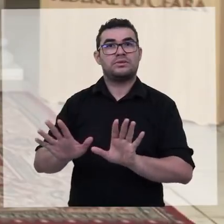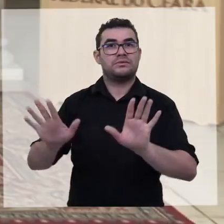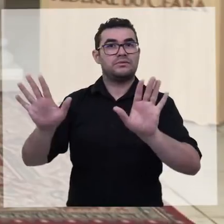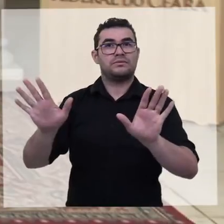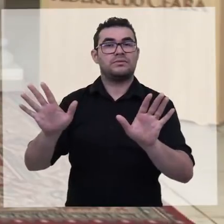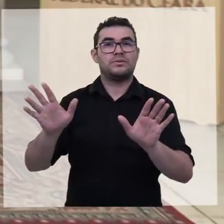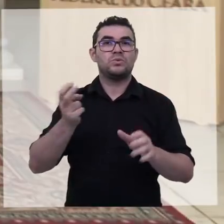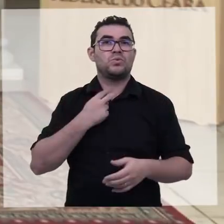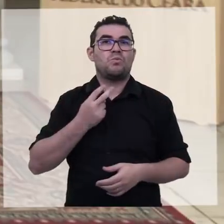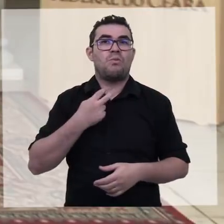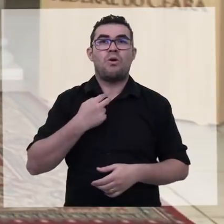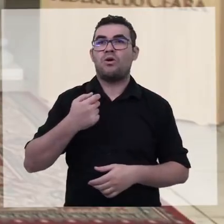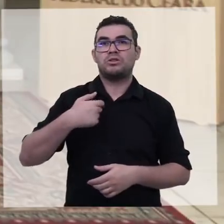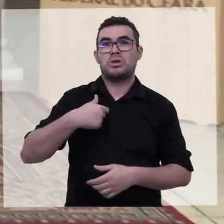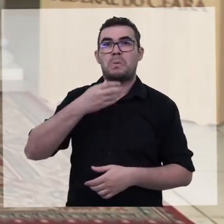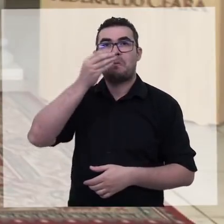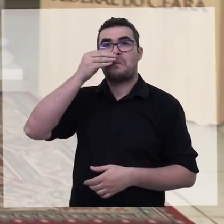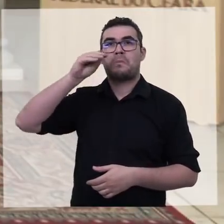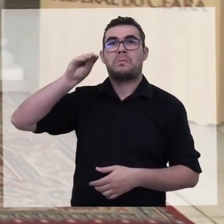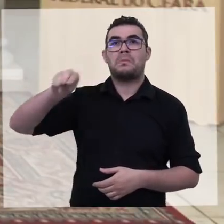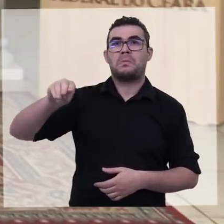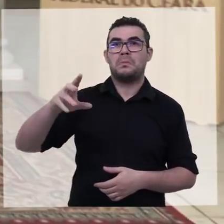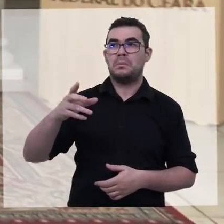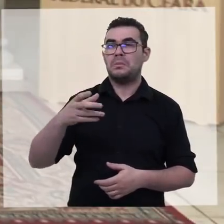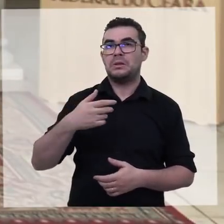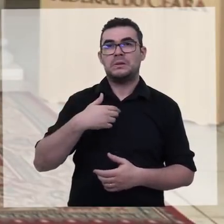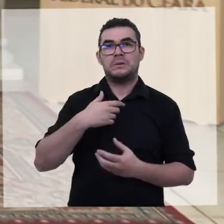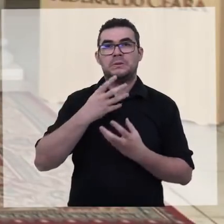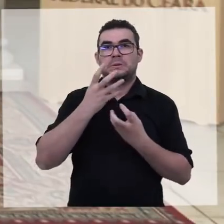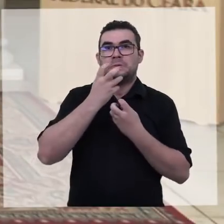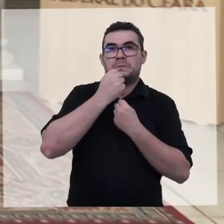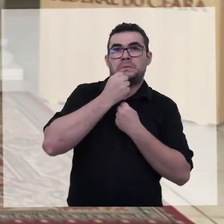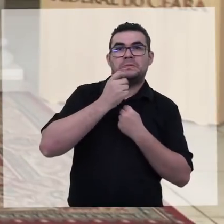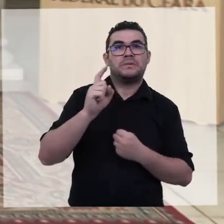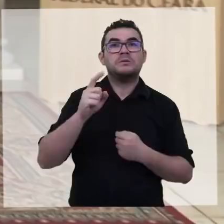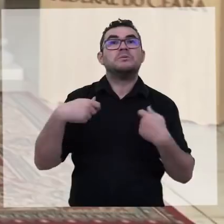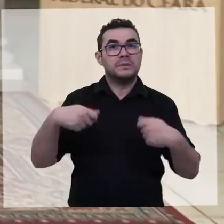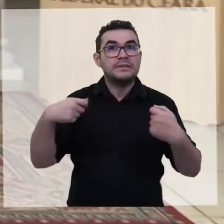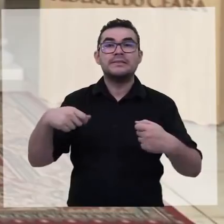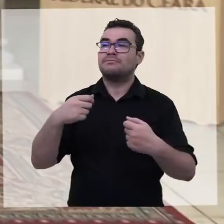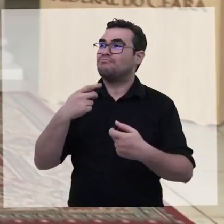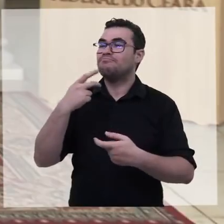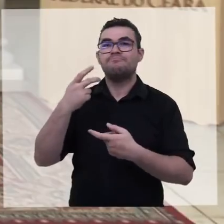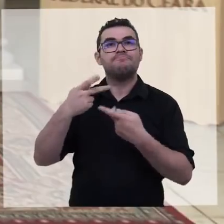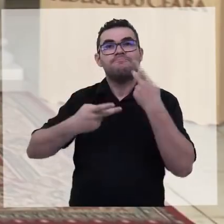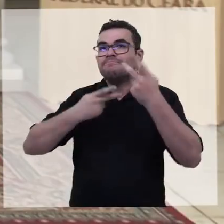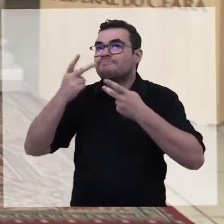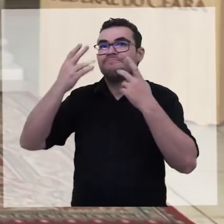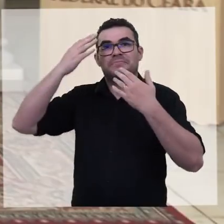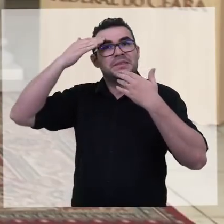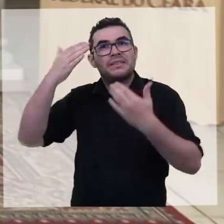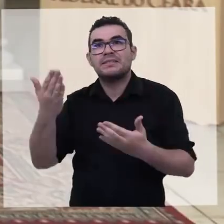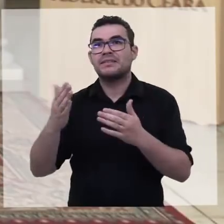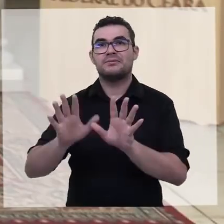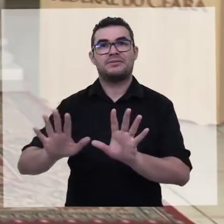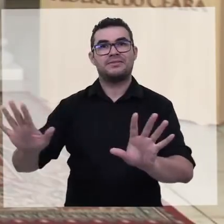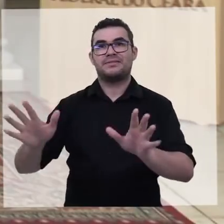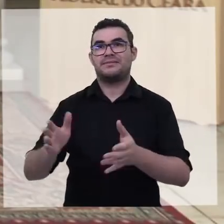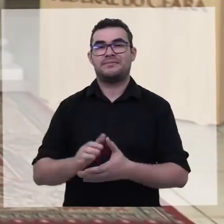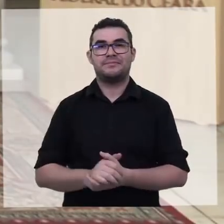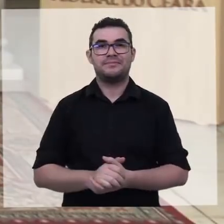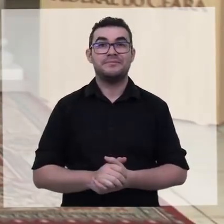como não reconhecer isso, não tem como não expressar minha gratidão, não tem como eu não dizer muito